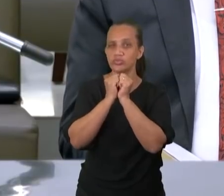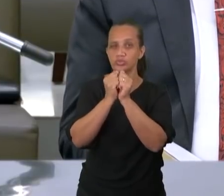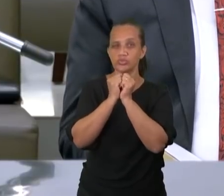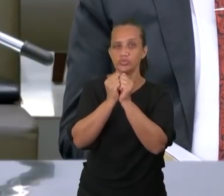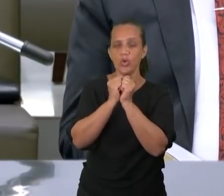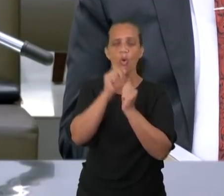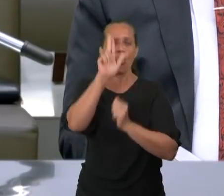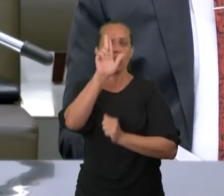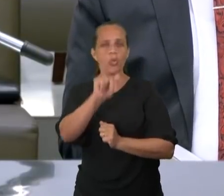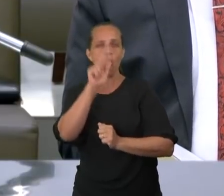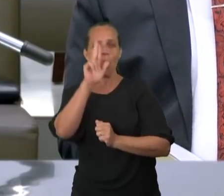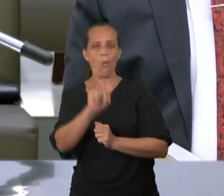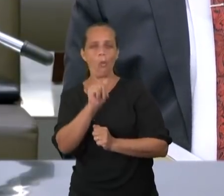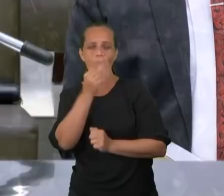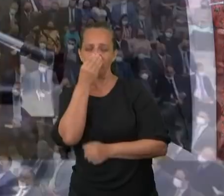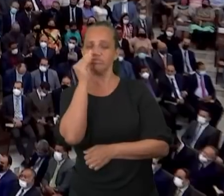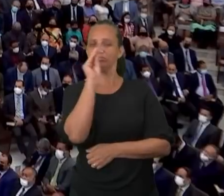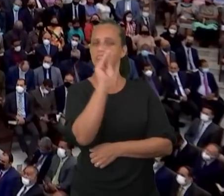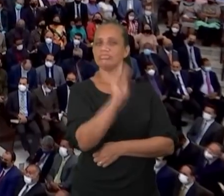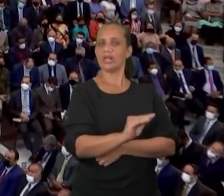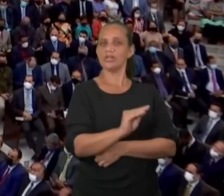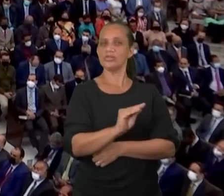te desamparo.